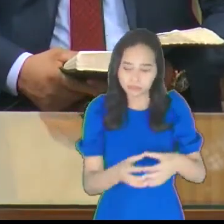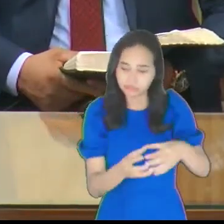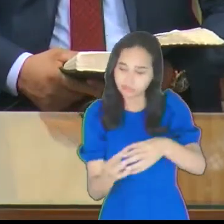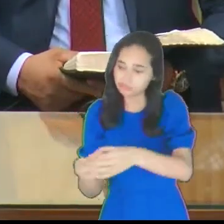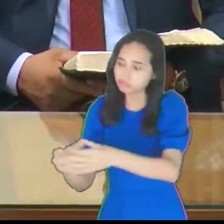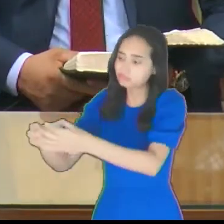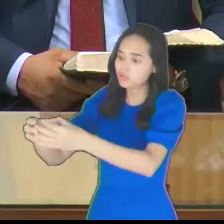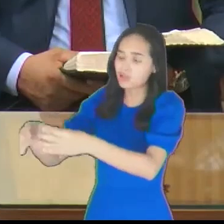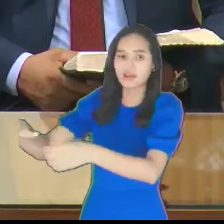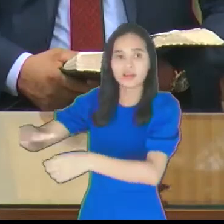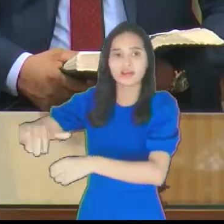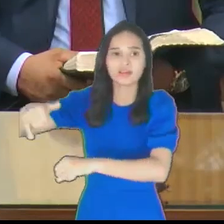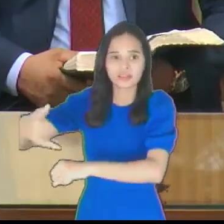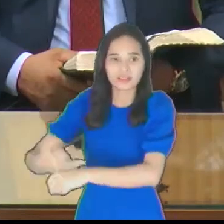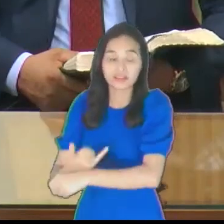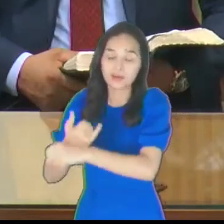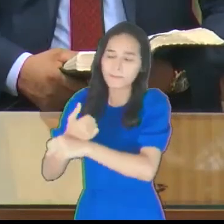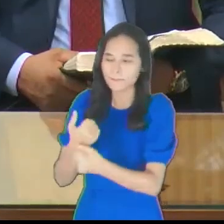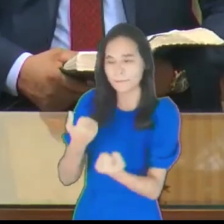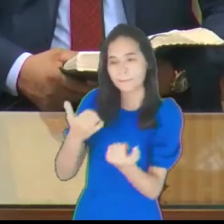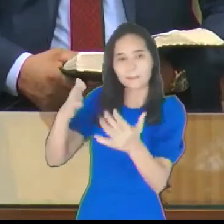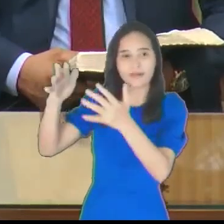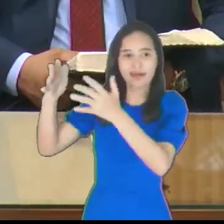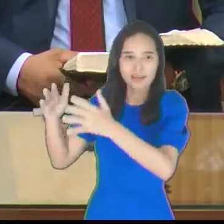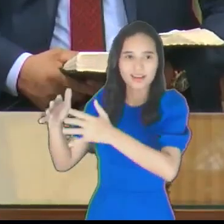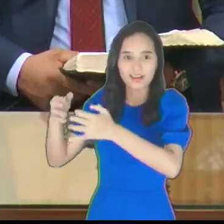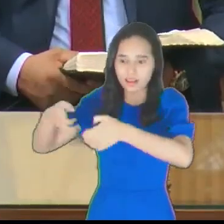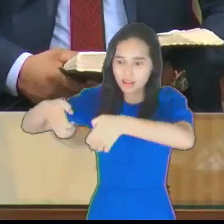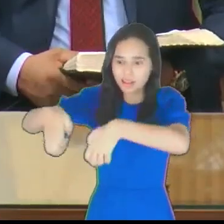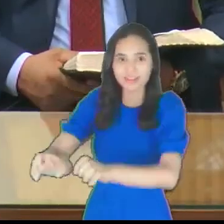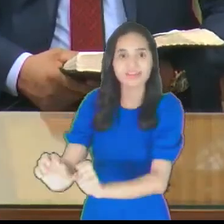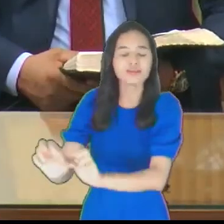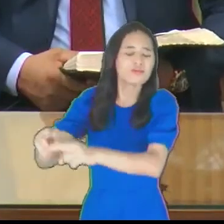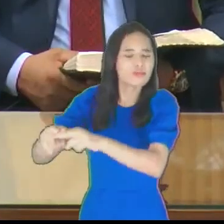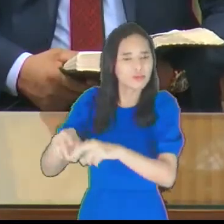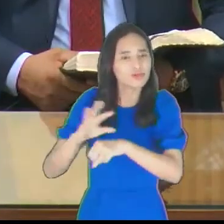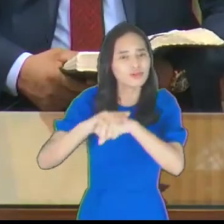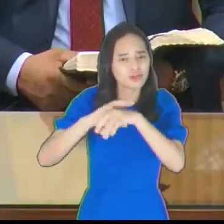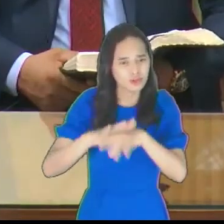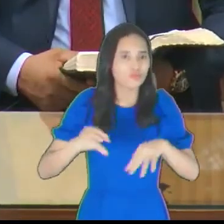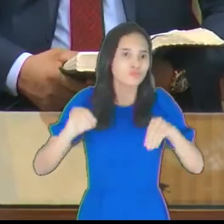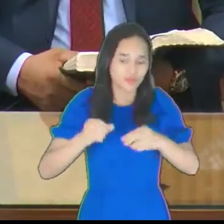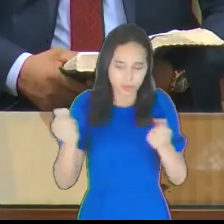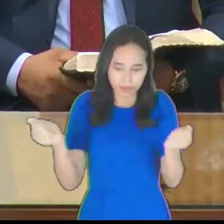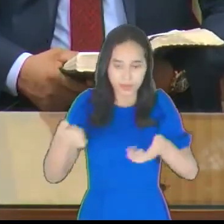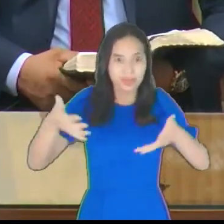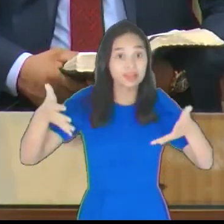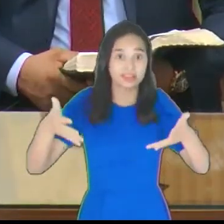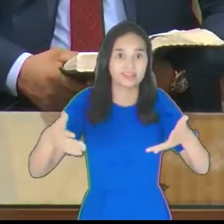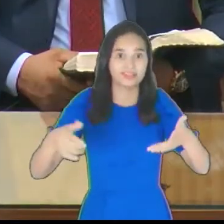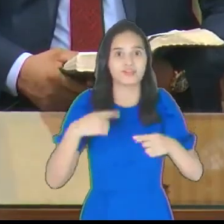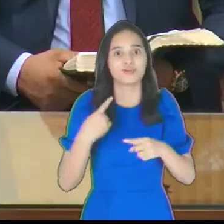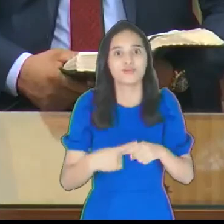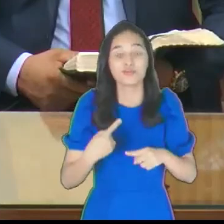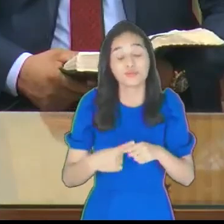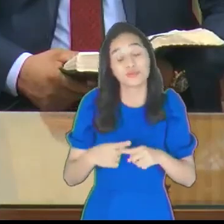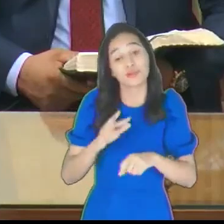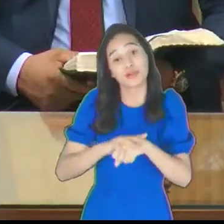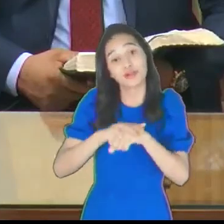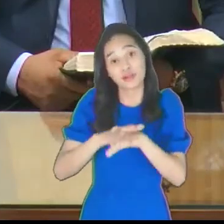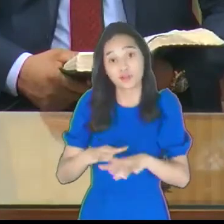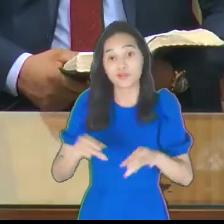dar os parabéns a Ezequias pela cura, pelo milagre, porque a cura de Ezequias